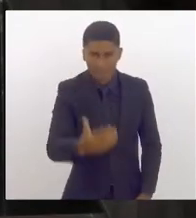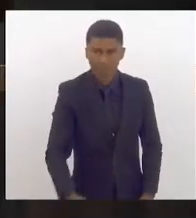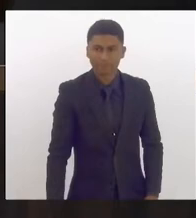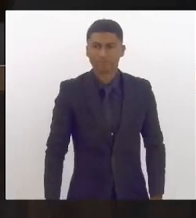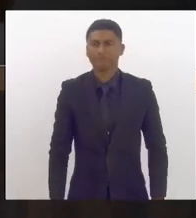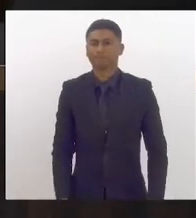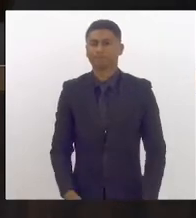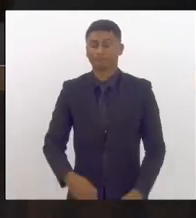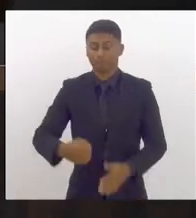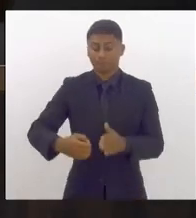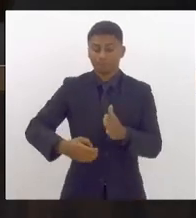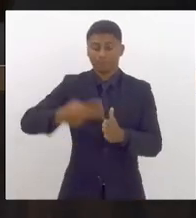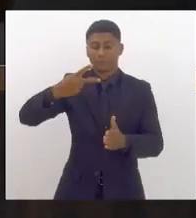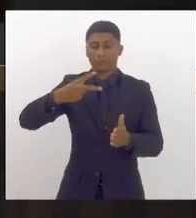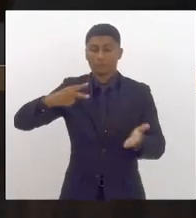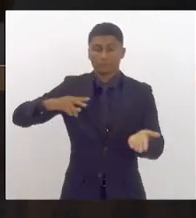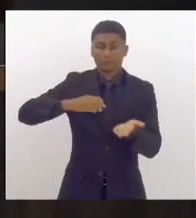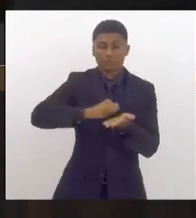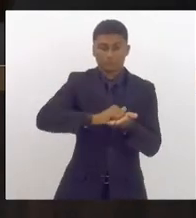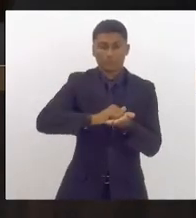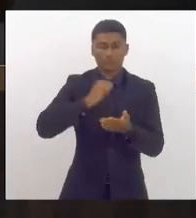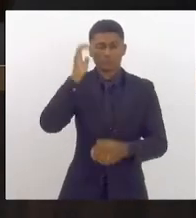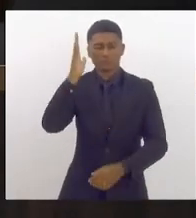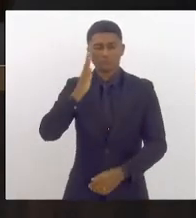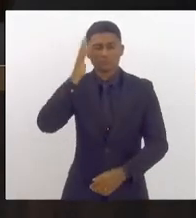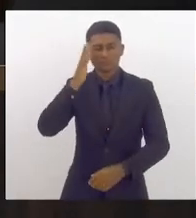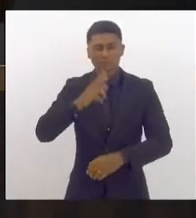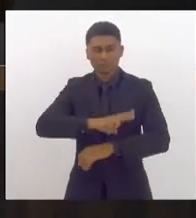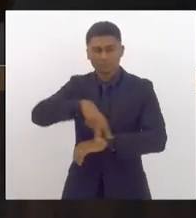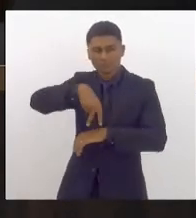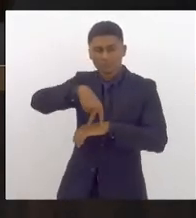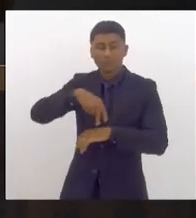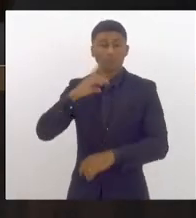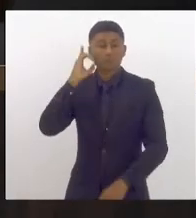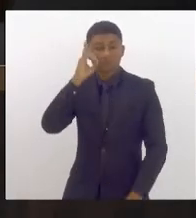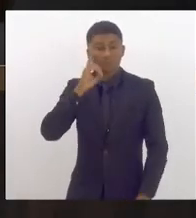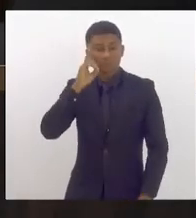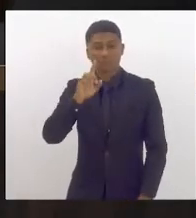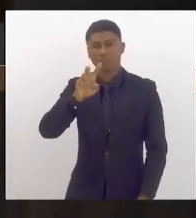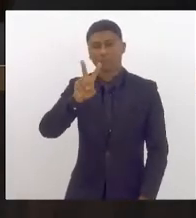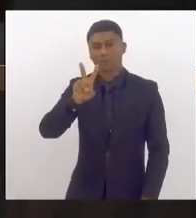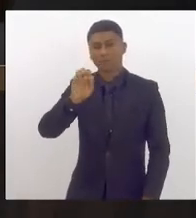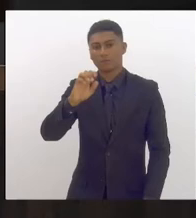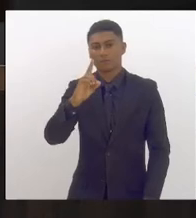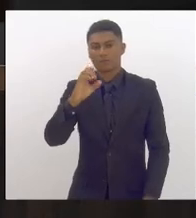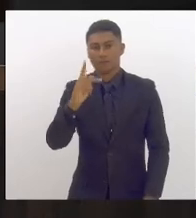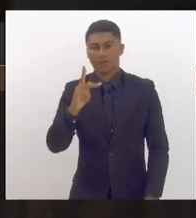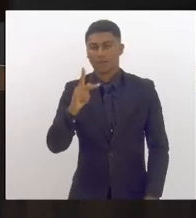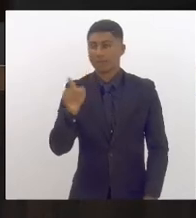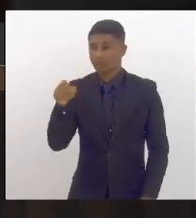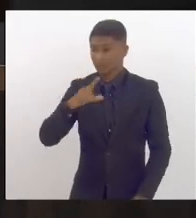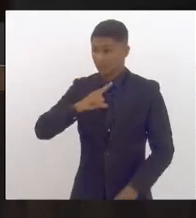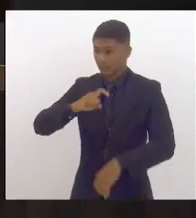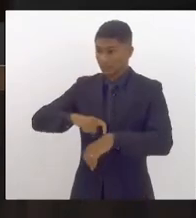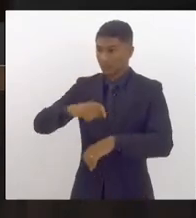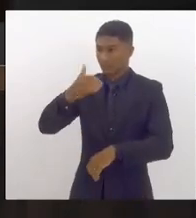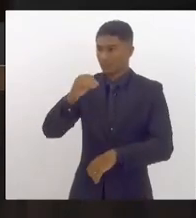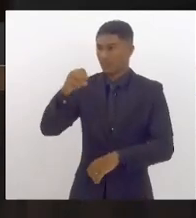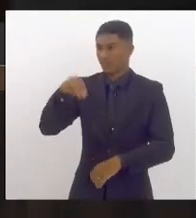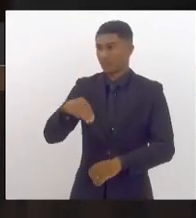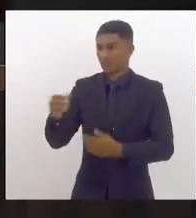próximo orador escrito ao Nobre Deputado waldeck Carneiro você nesse tipo de dez minutos no tempo regimental